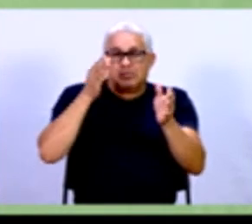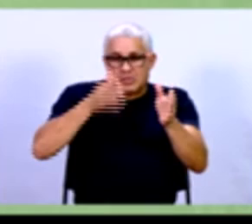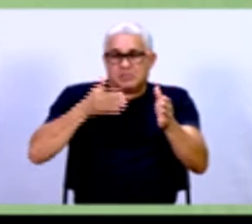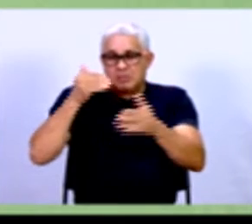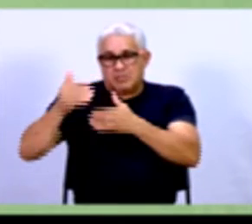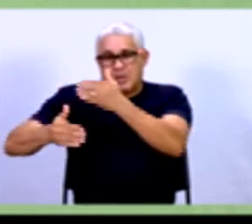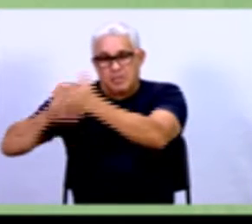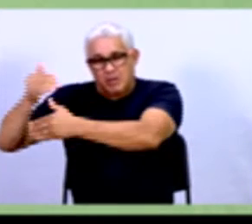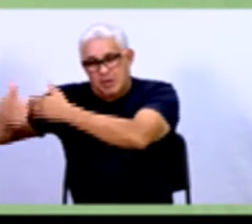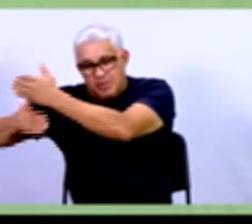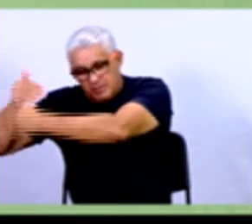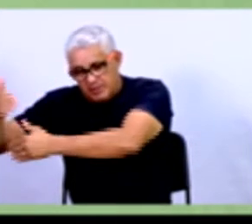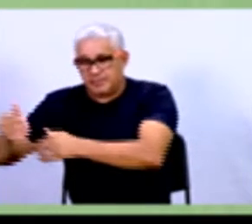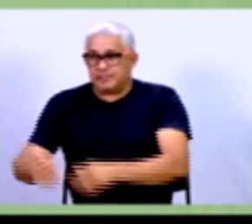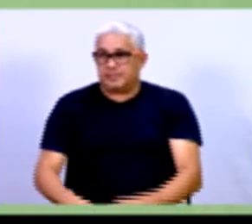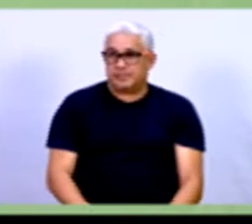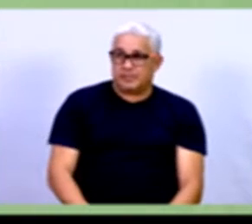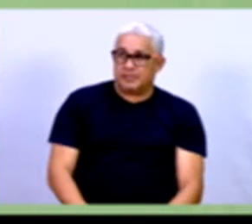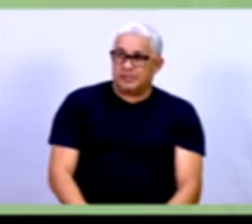sucessivamente. Opa, desculpa.